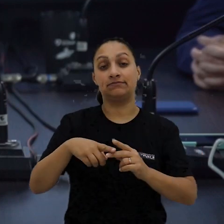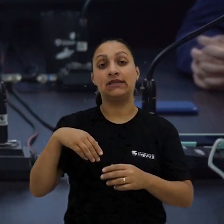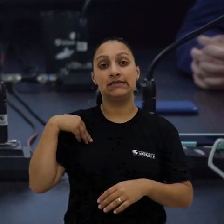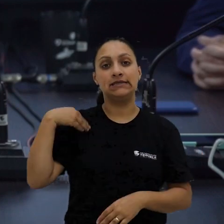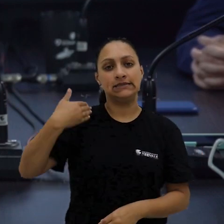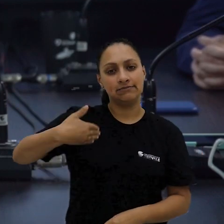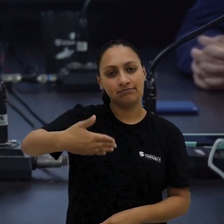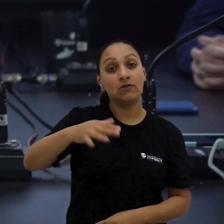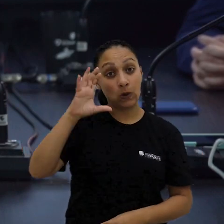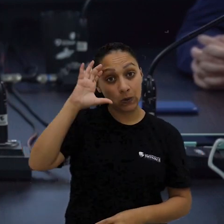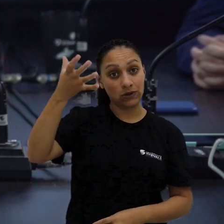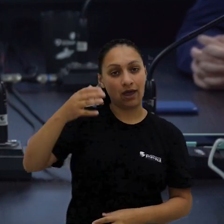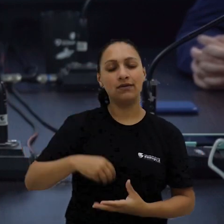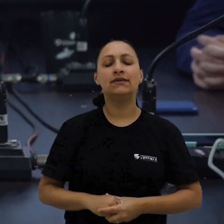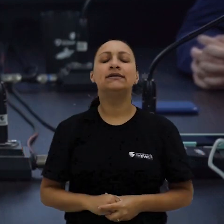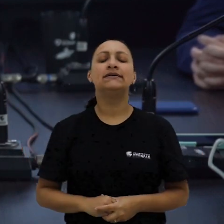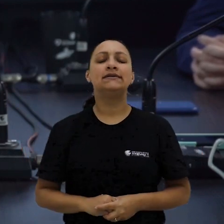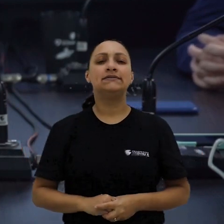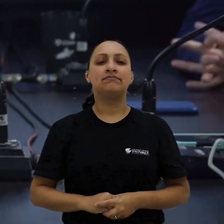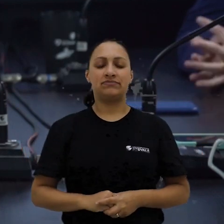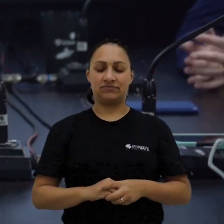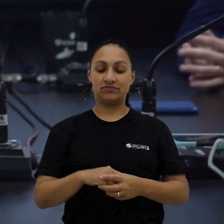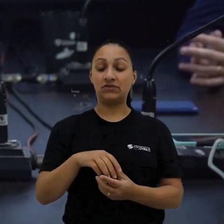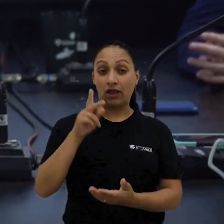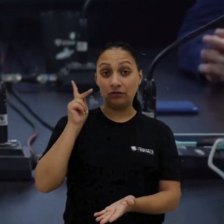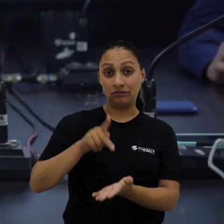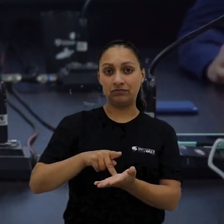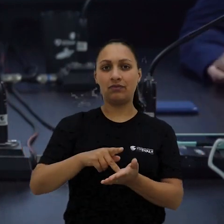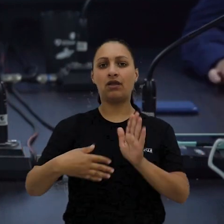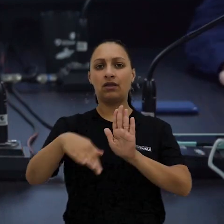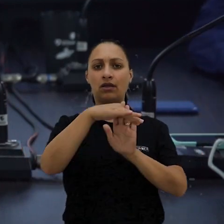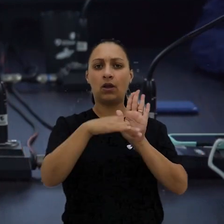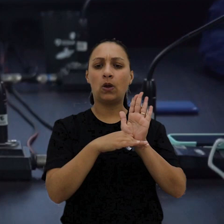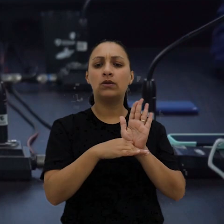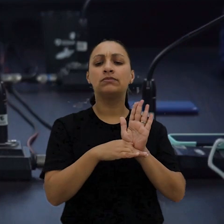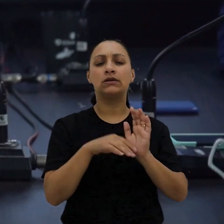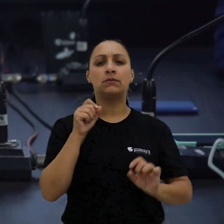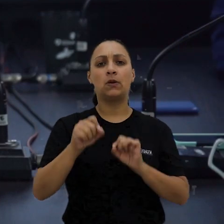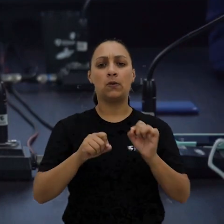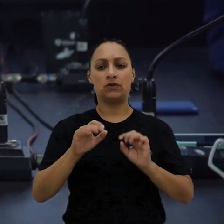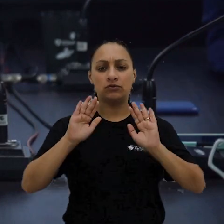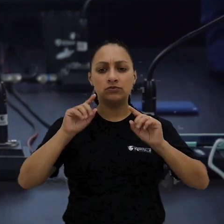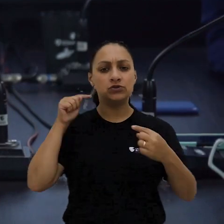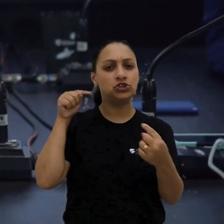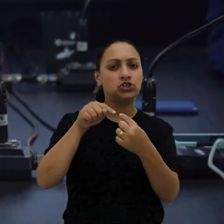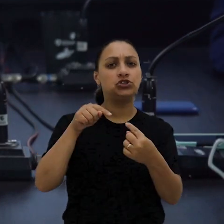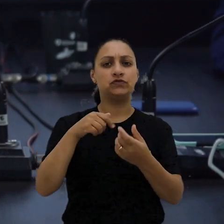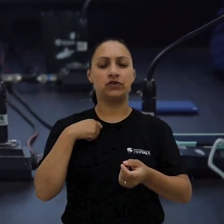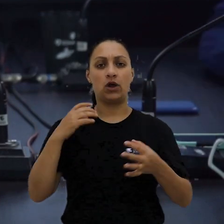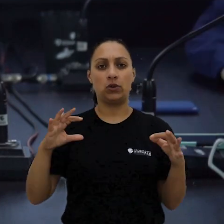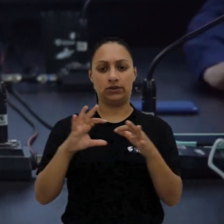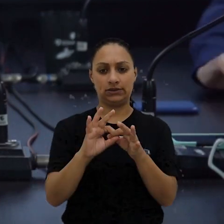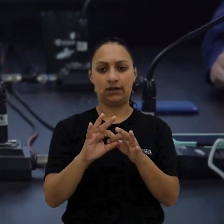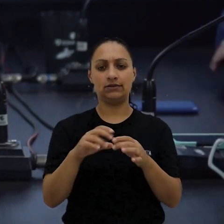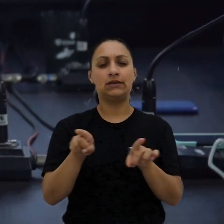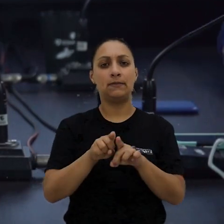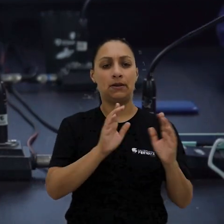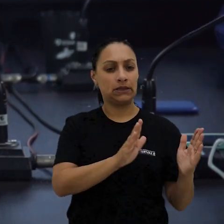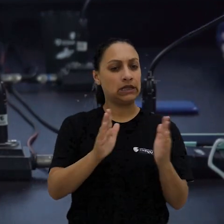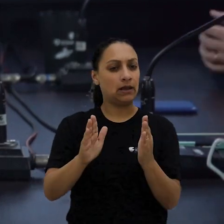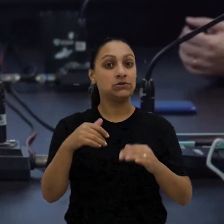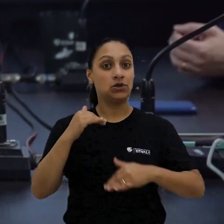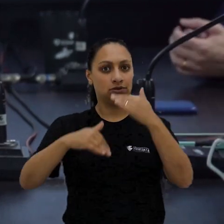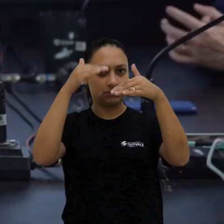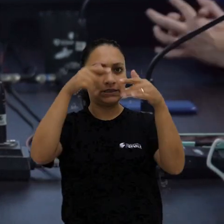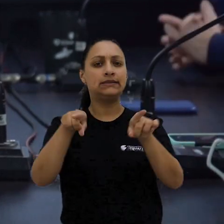edição, que é um programa, de fato, para conectar, né, gerar negócios. Então, conhecimento, né, troca de conhecimento, acho que isso é legal. Também,